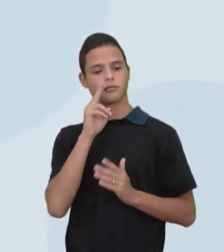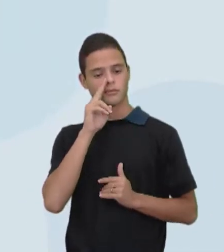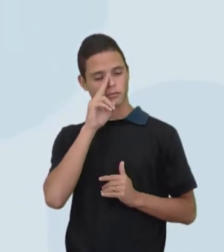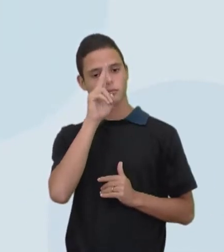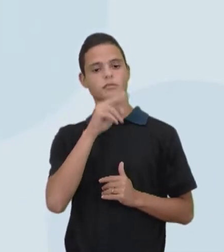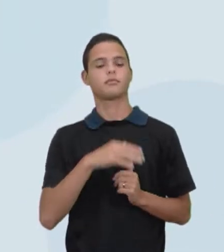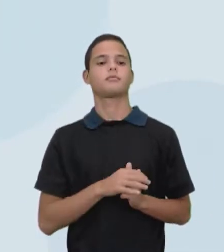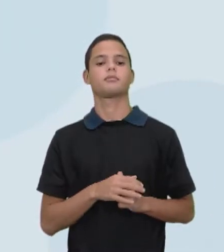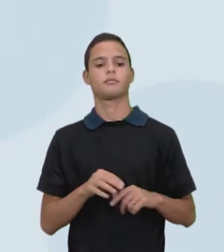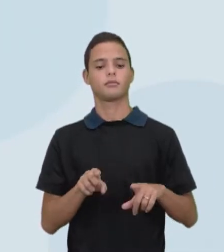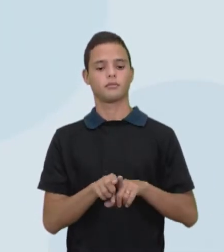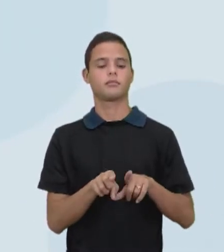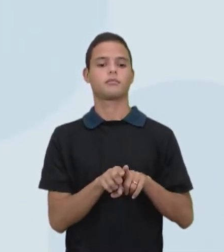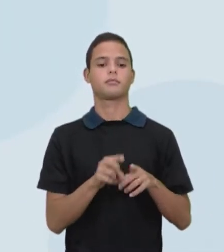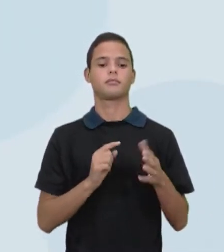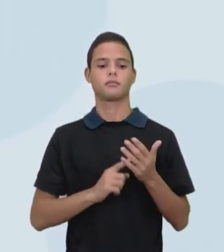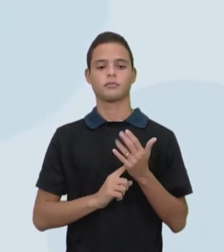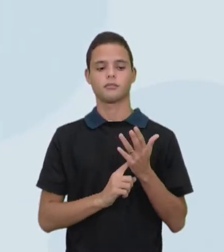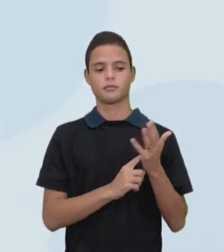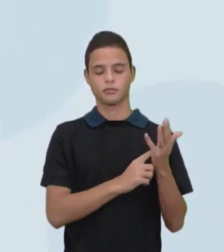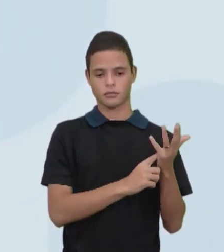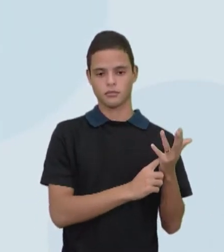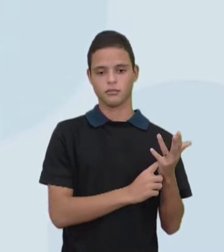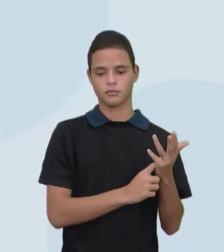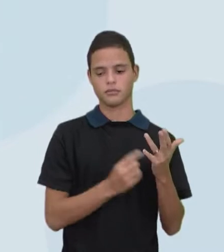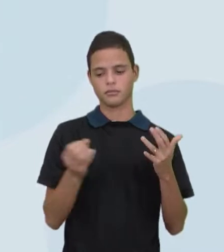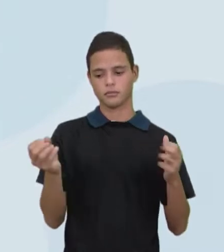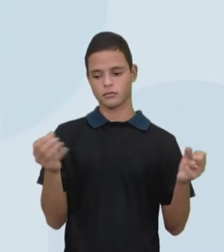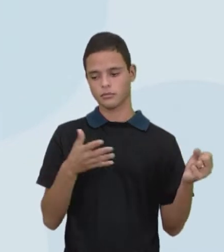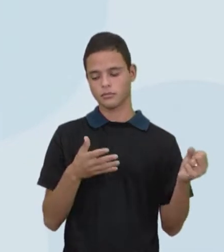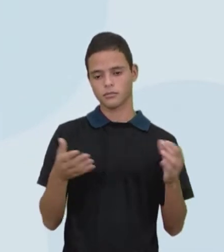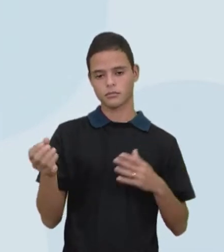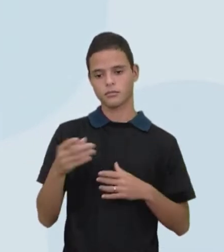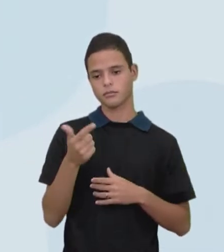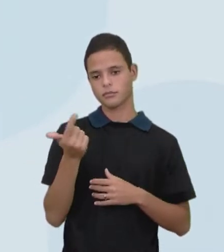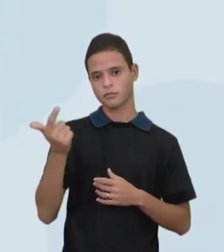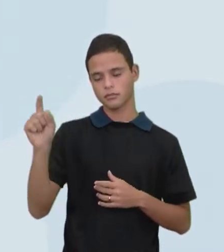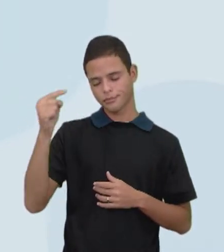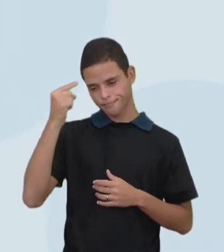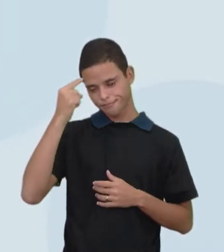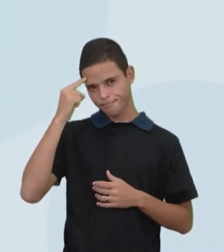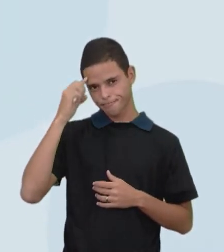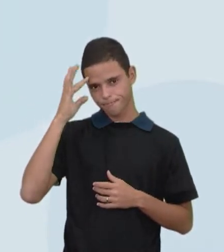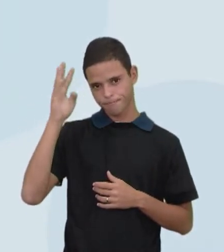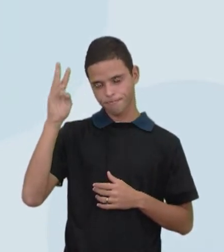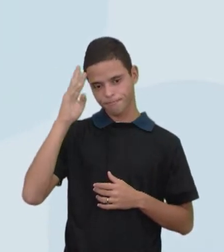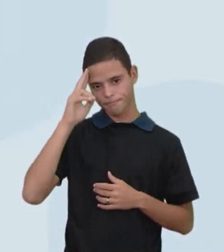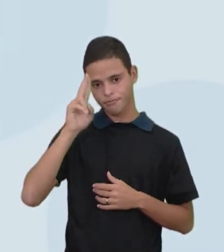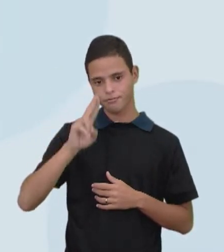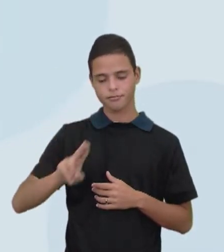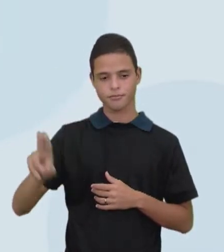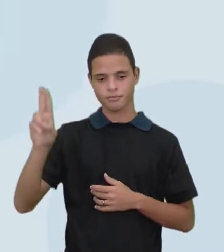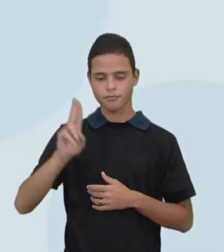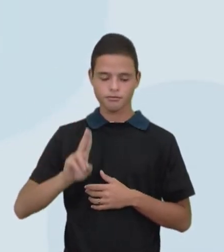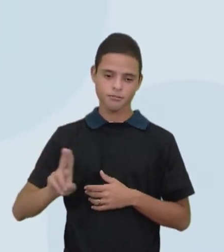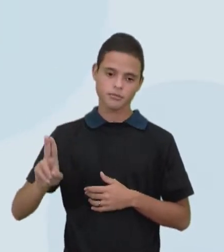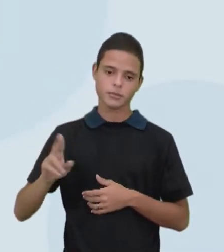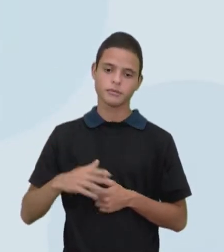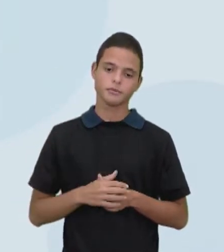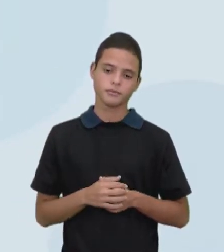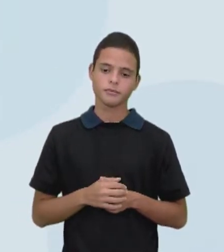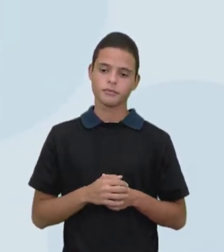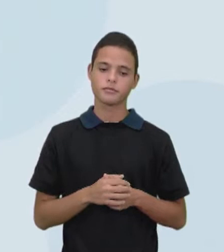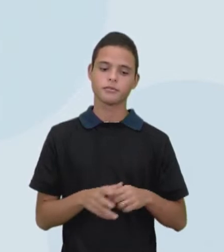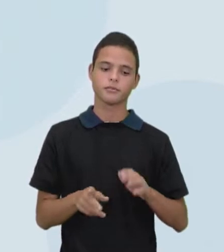as tecnologias modernas, que é uma outra forma de pensar, de utilizar esse recurso